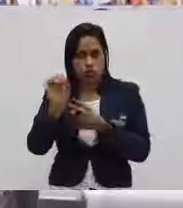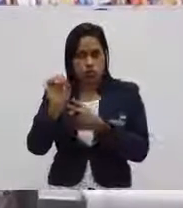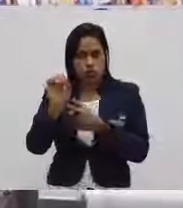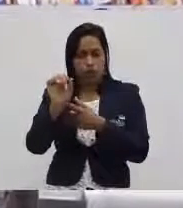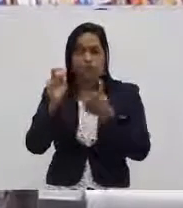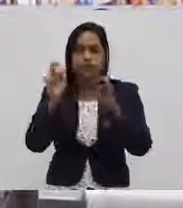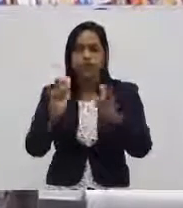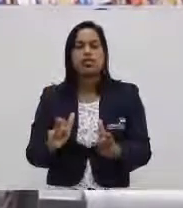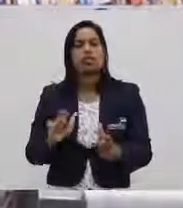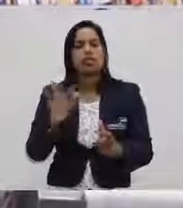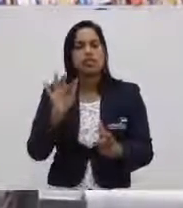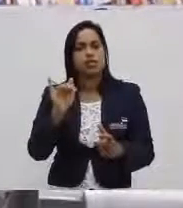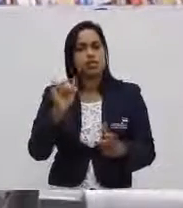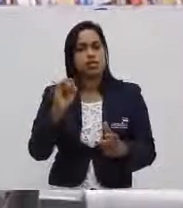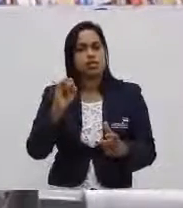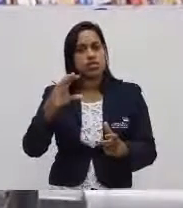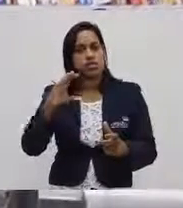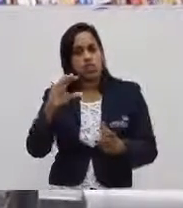essa competência.